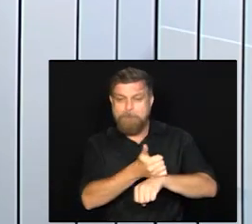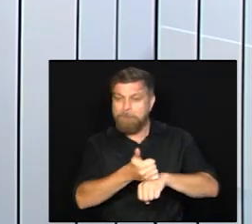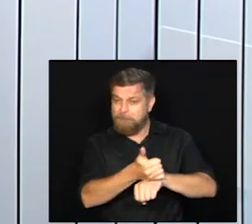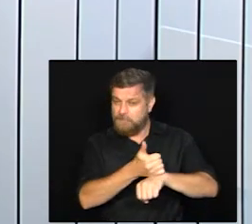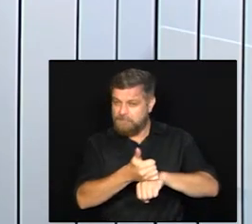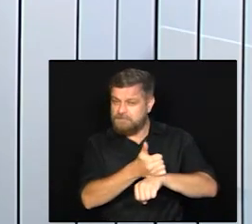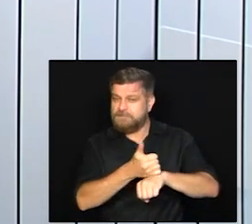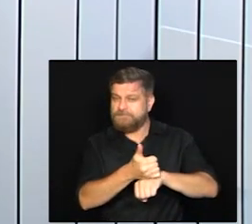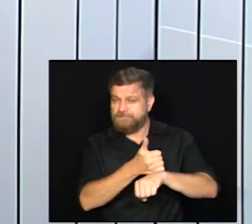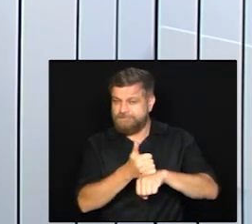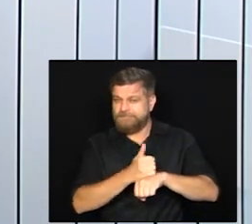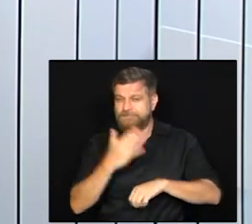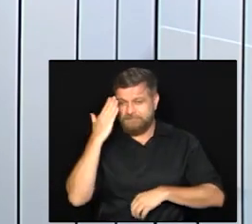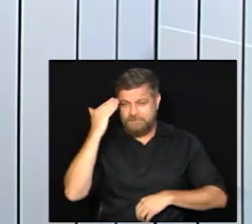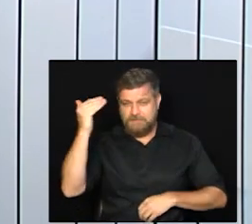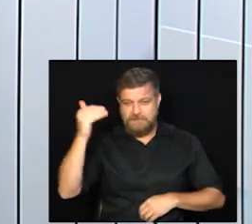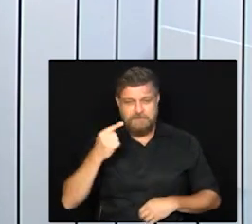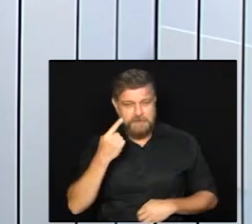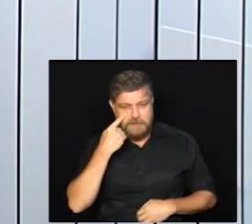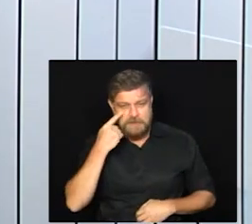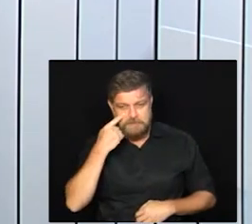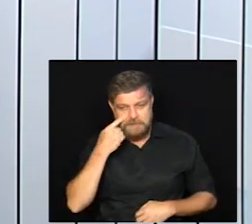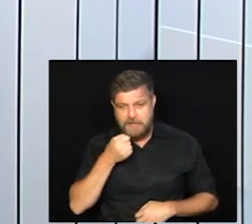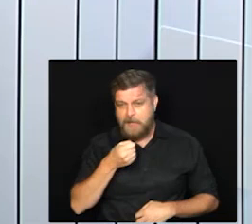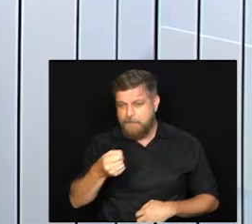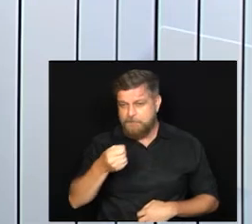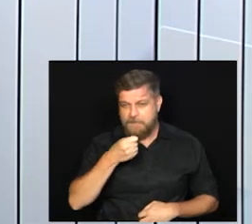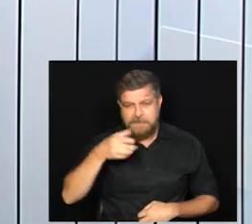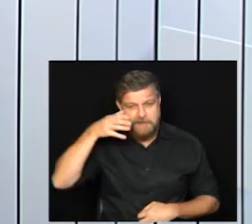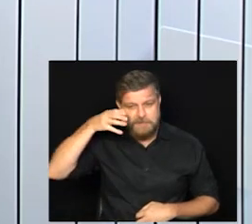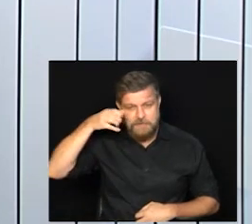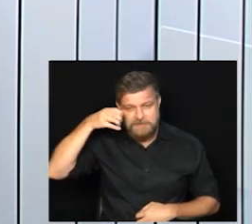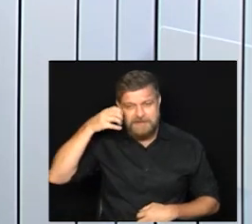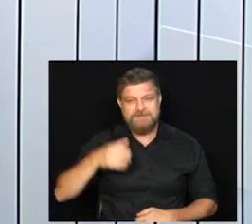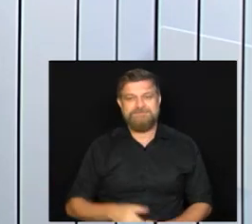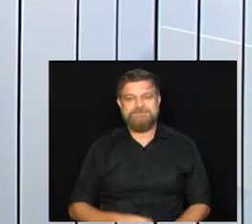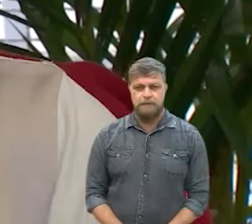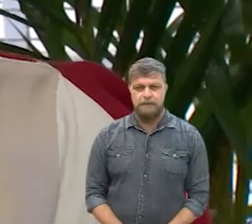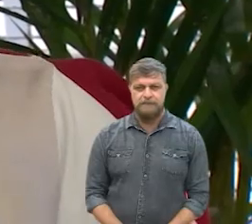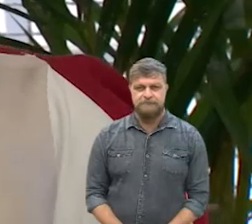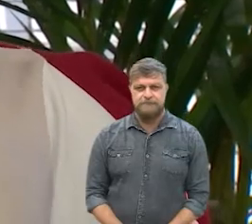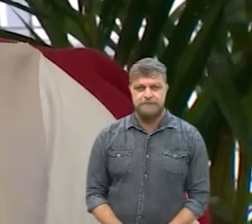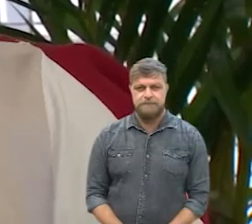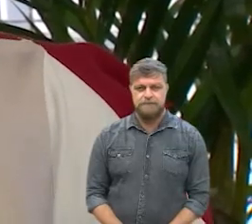profissionais que se destacam na área. A reportagem é do André Aranha.